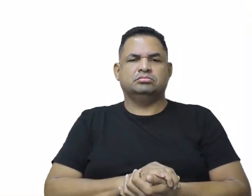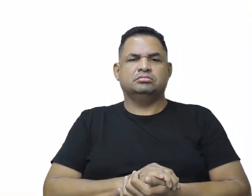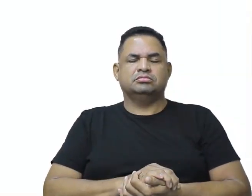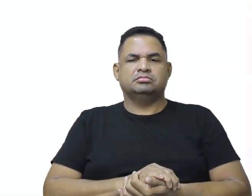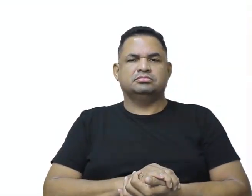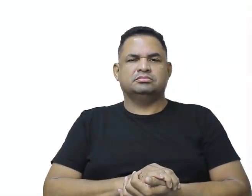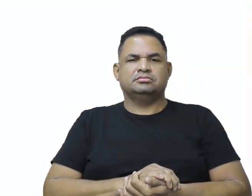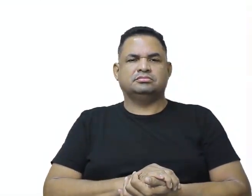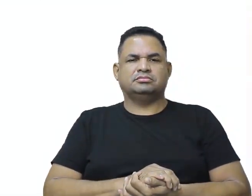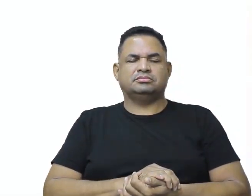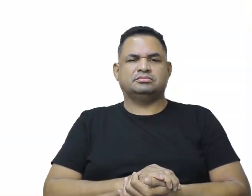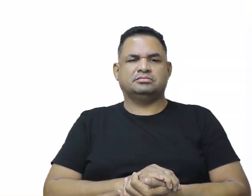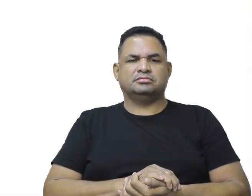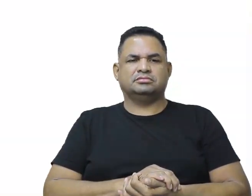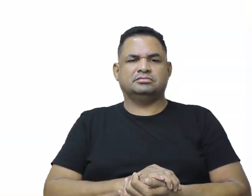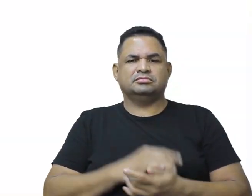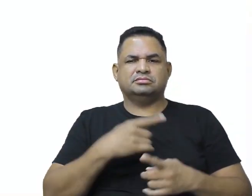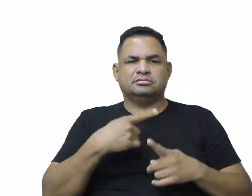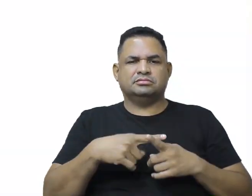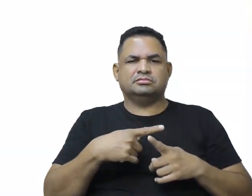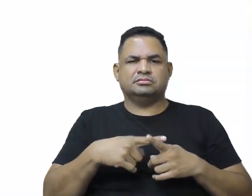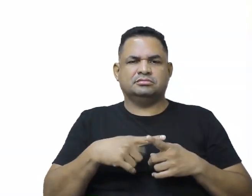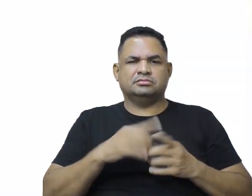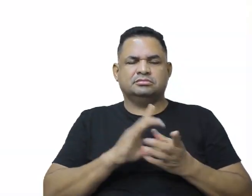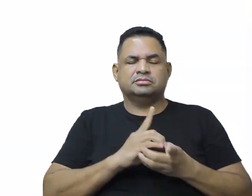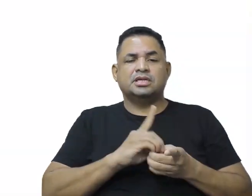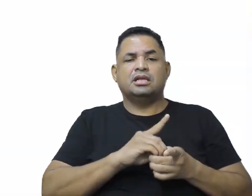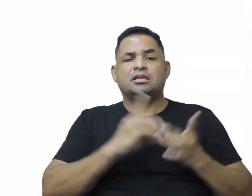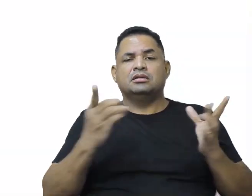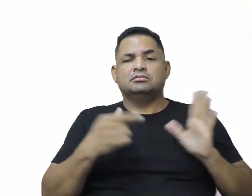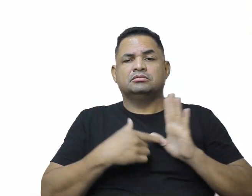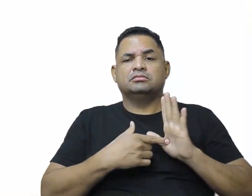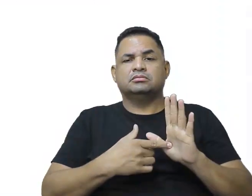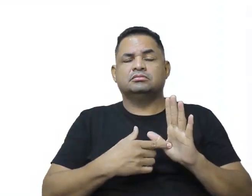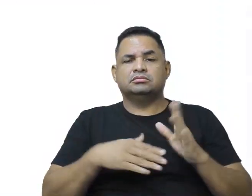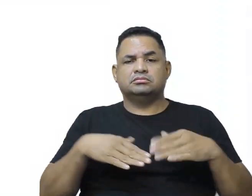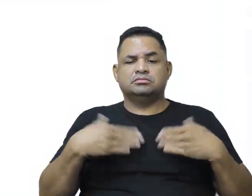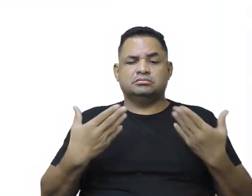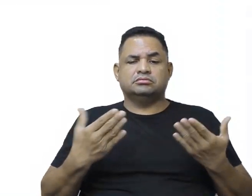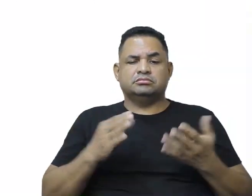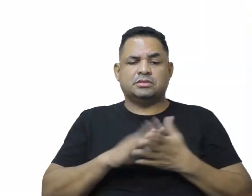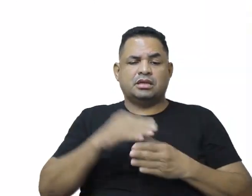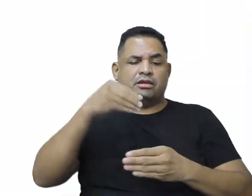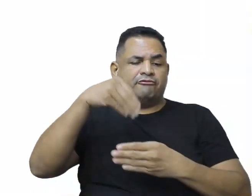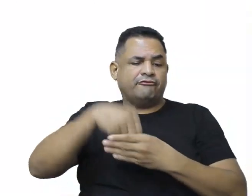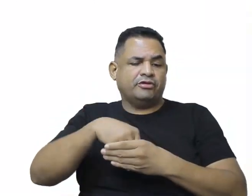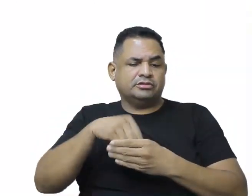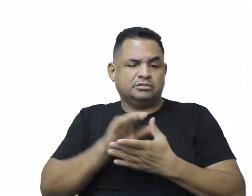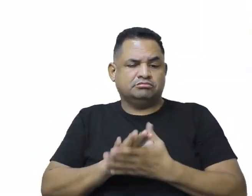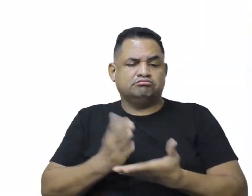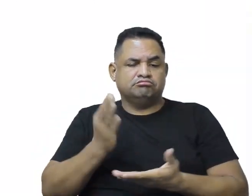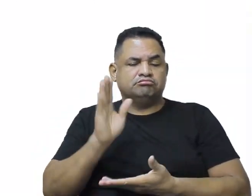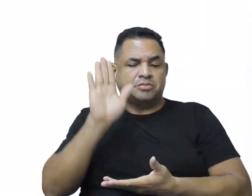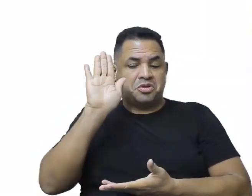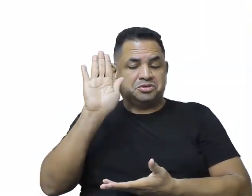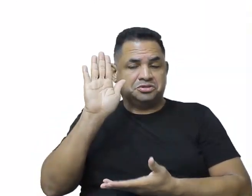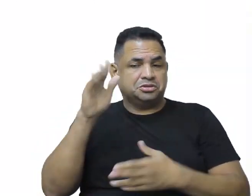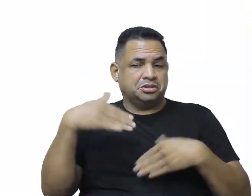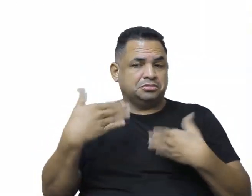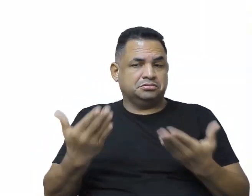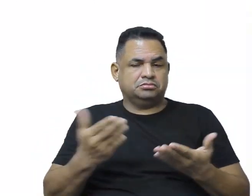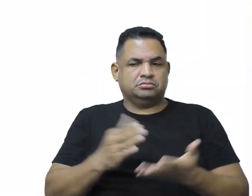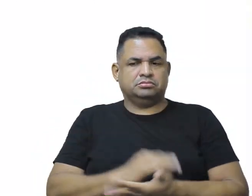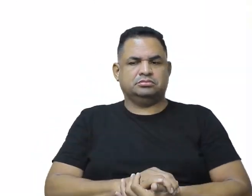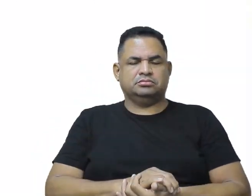inclusive é muito séria né porque a democracia representativa essa da qual a gente vai lá e volta no representante né